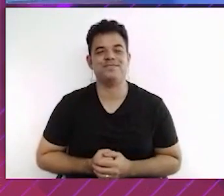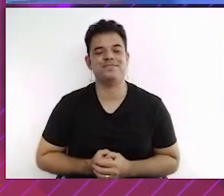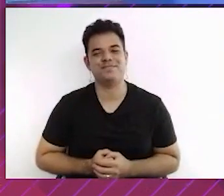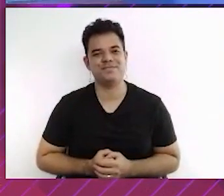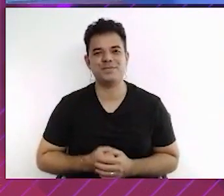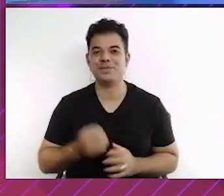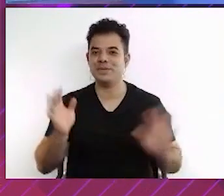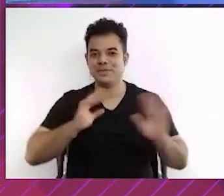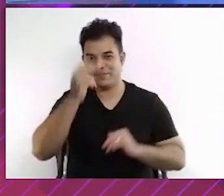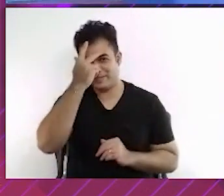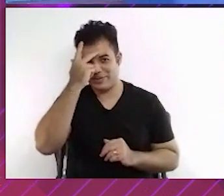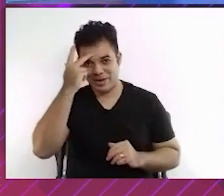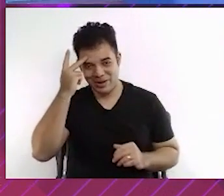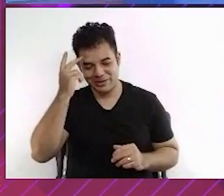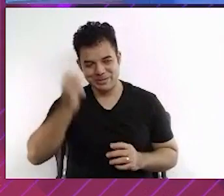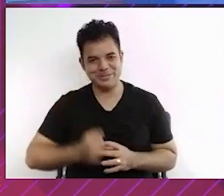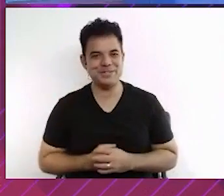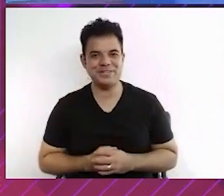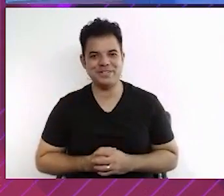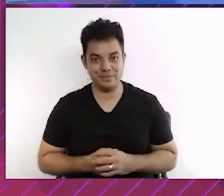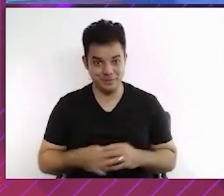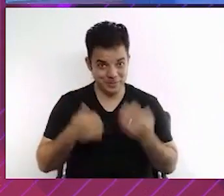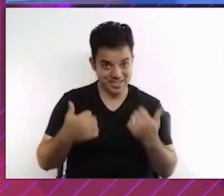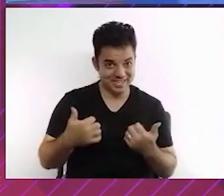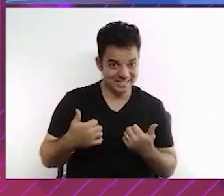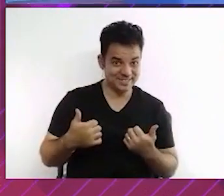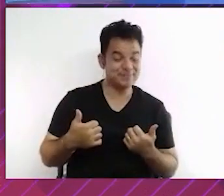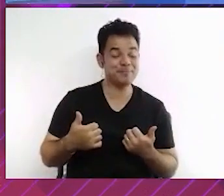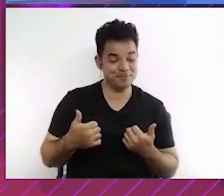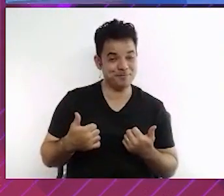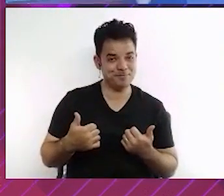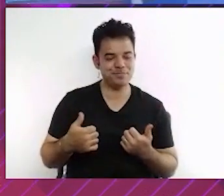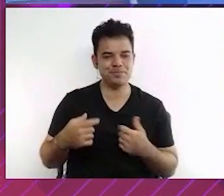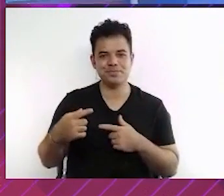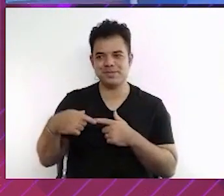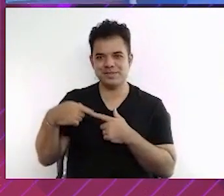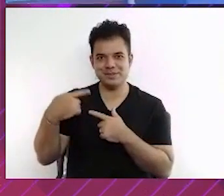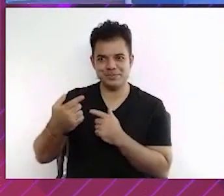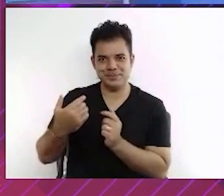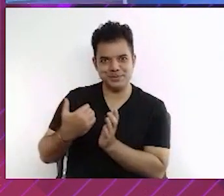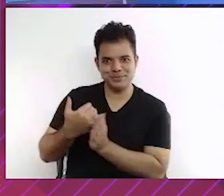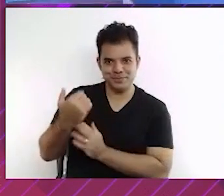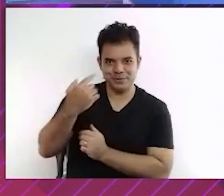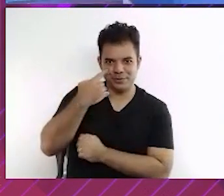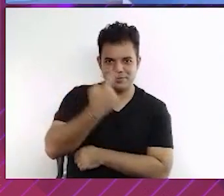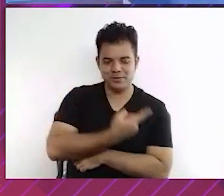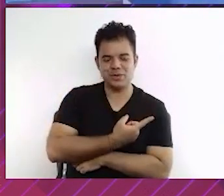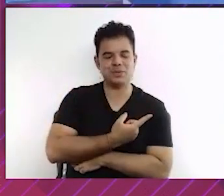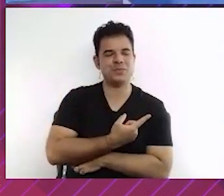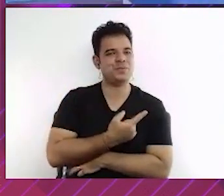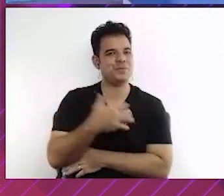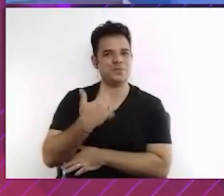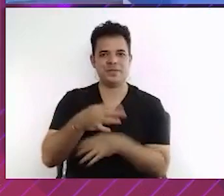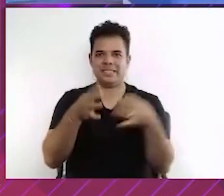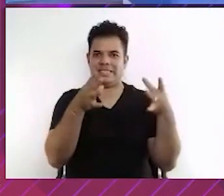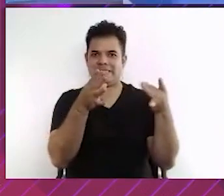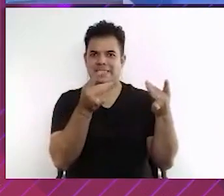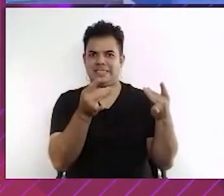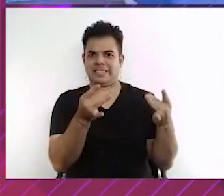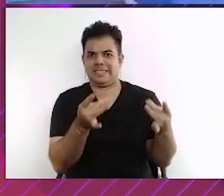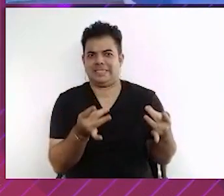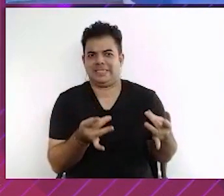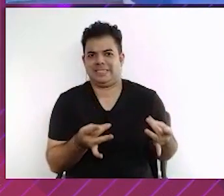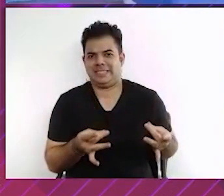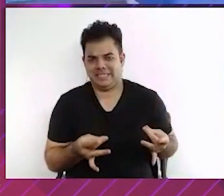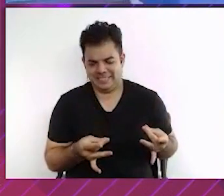Oi, pessoal, tudo bem? Depois dessa introdução aí super detalhada, eu vou falar